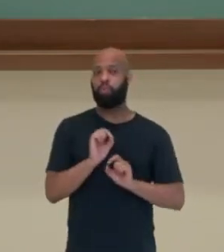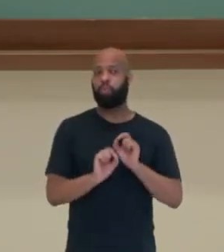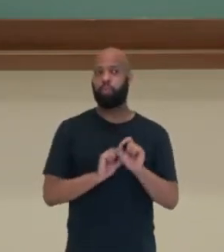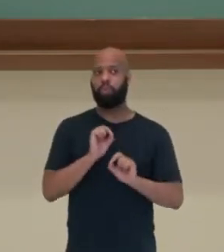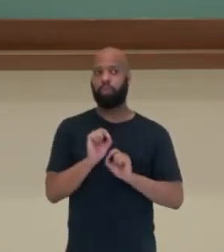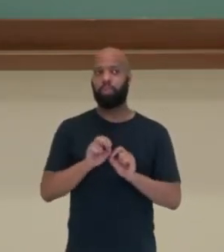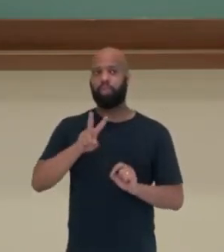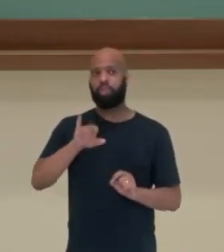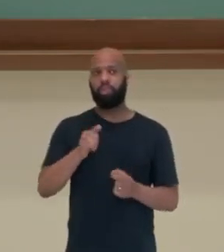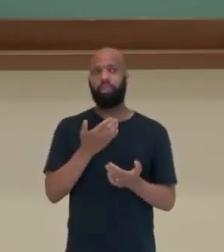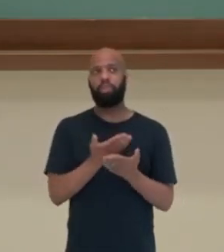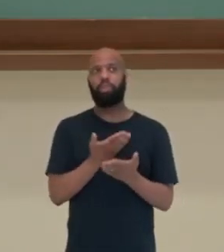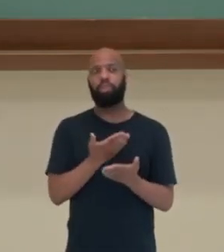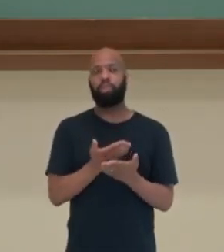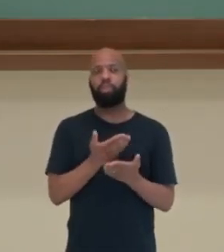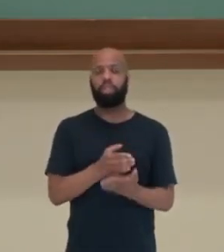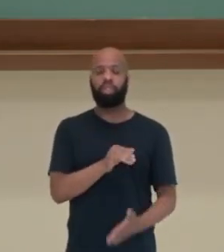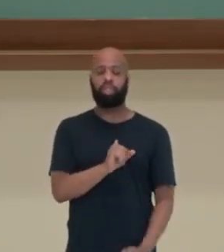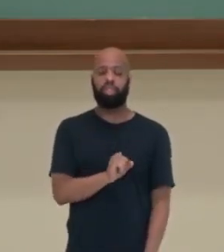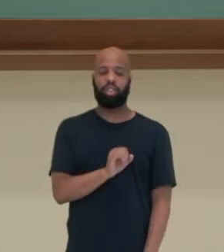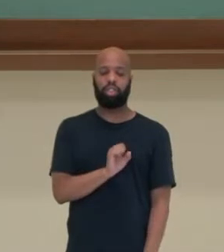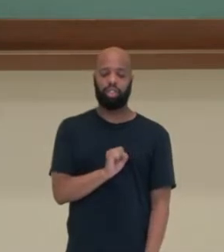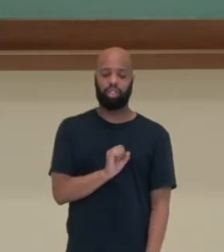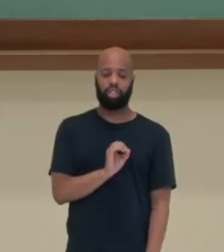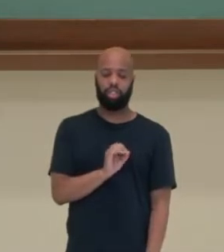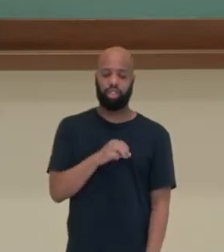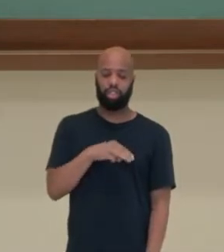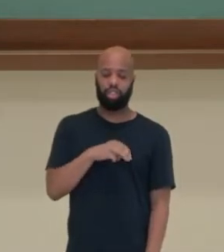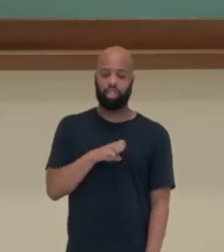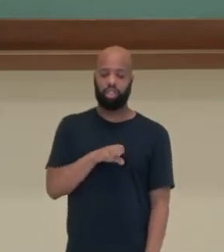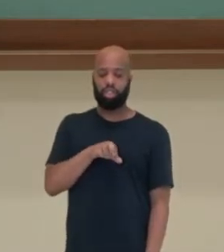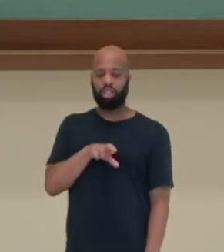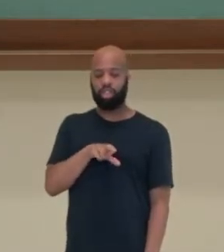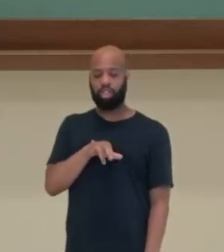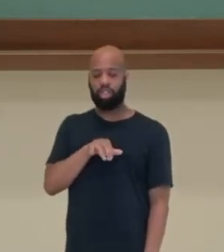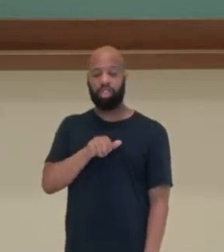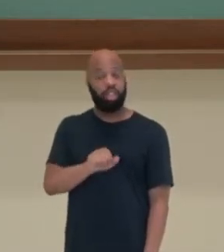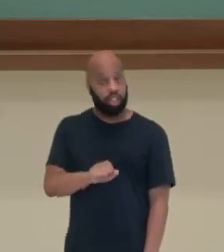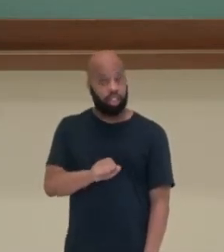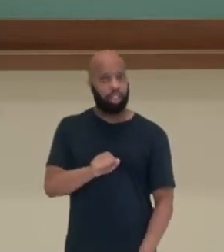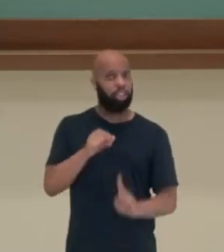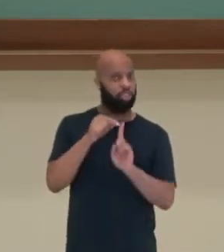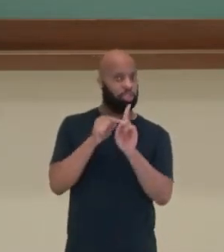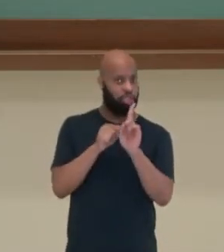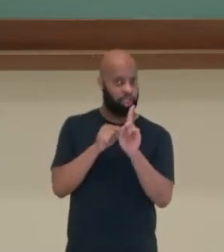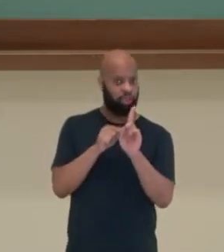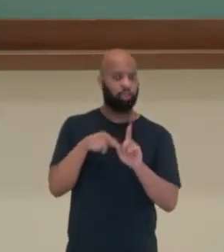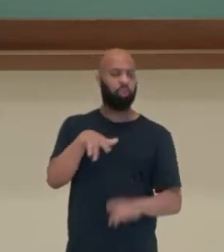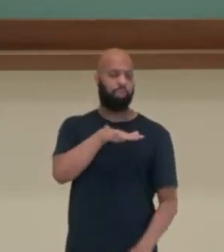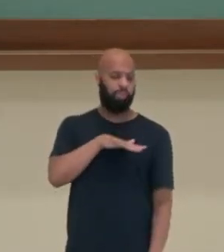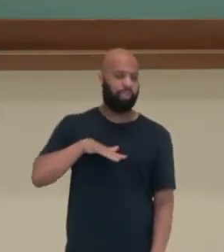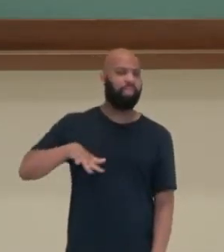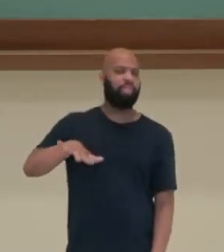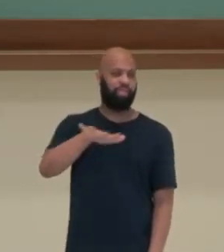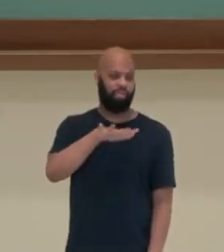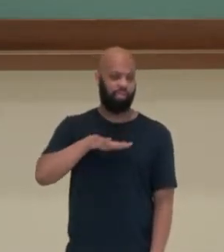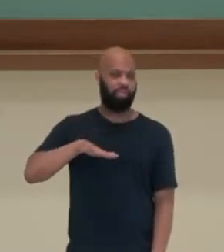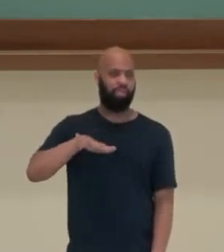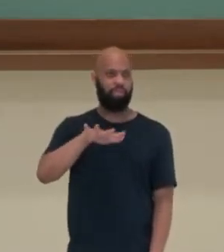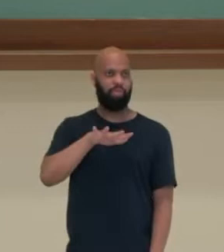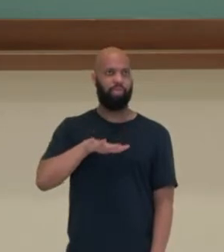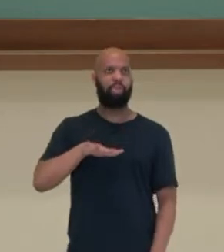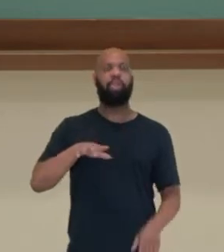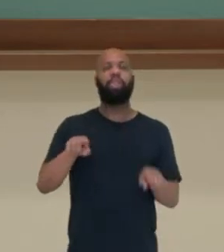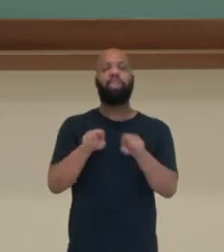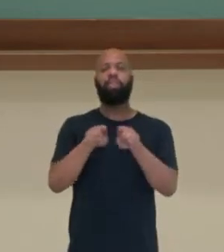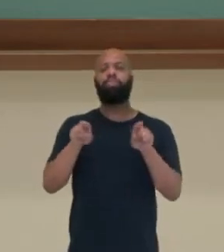vamos trabalhar isomeria. Em específico, isomeria espacial. E,